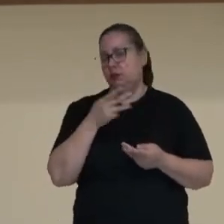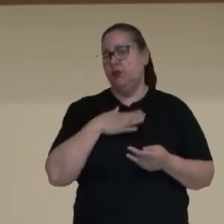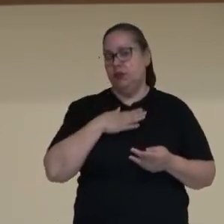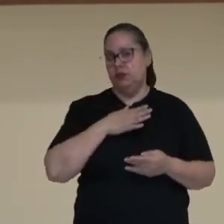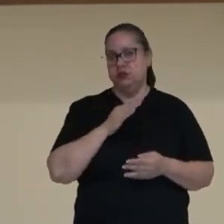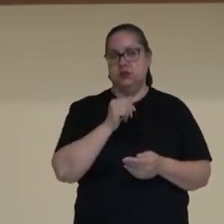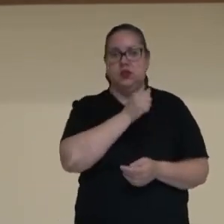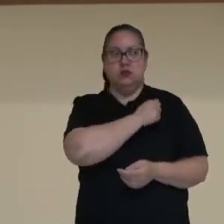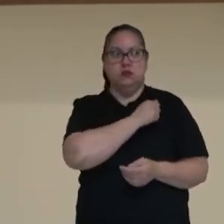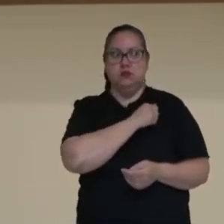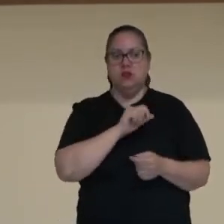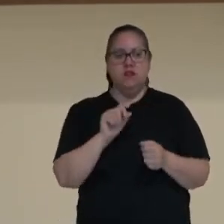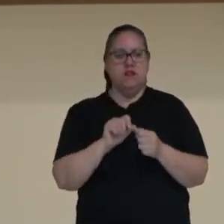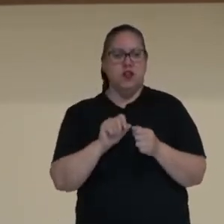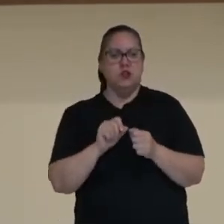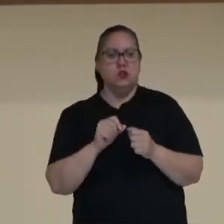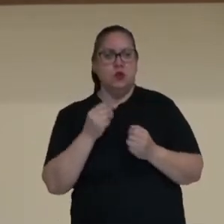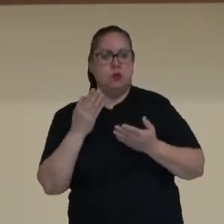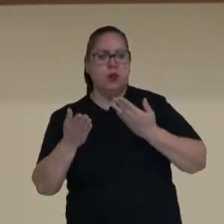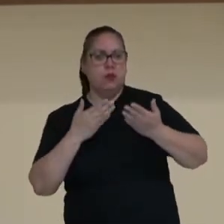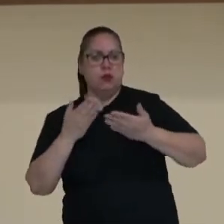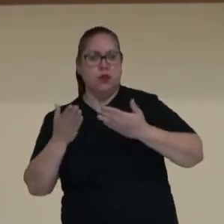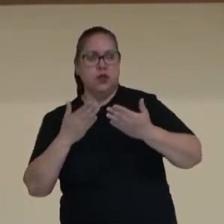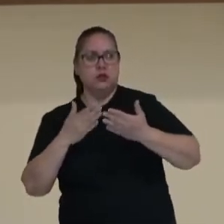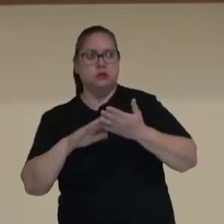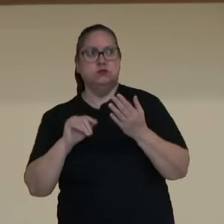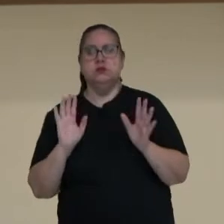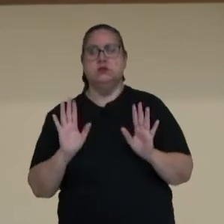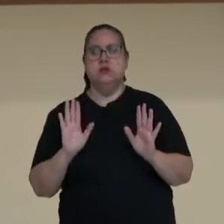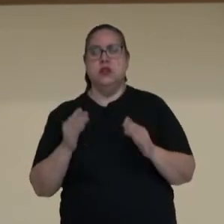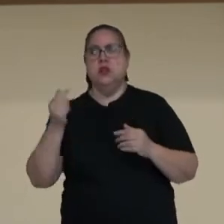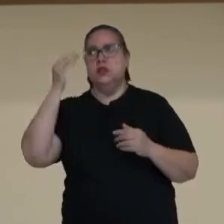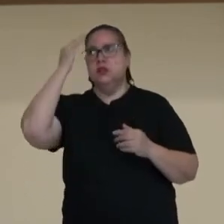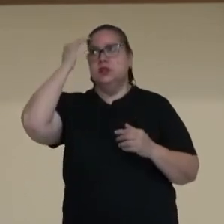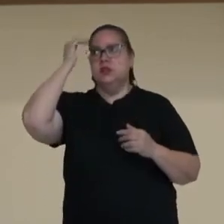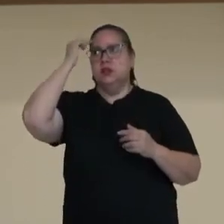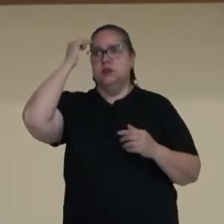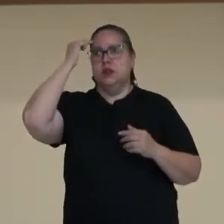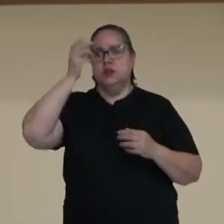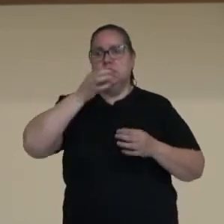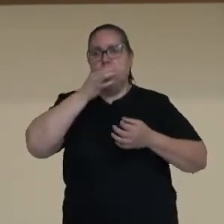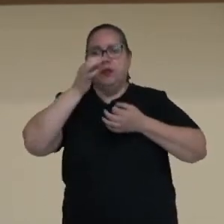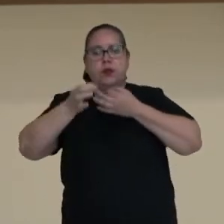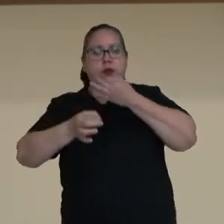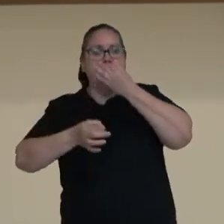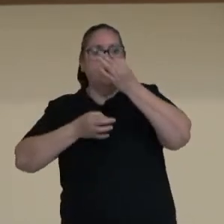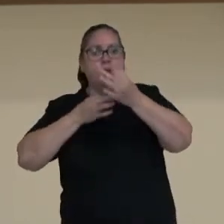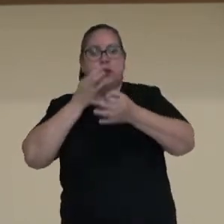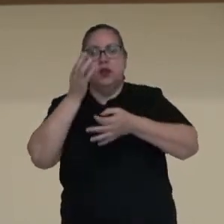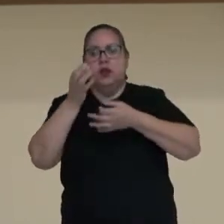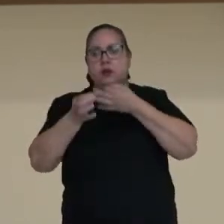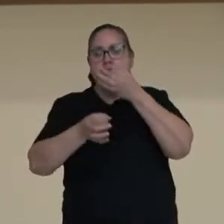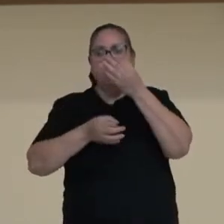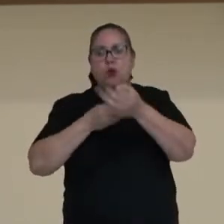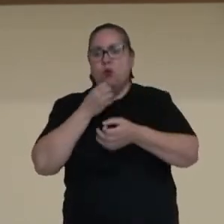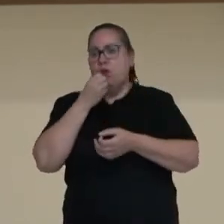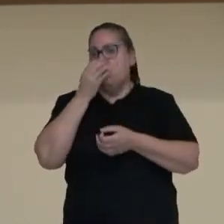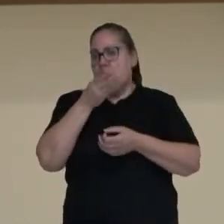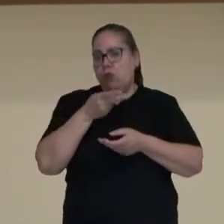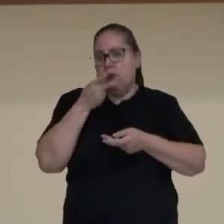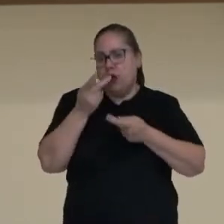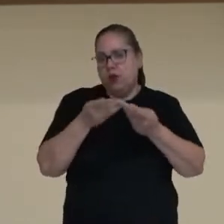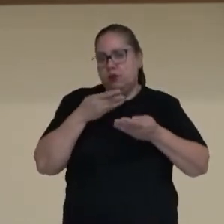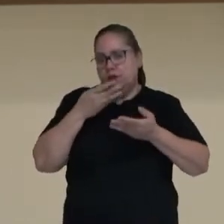né? A gente não faz um debate assim, tira da nossa cabeça a argumentação. Para que a gente faça um bom debate, tinha que ter